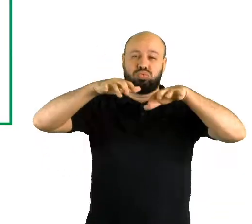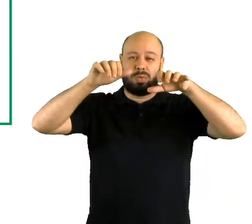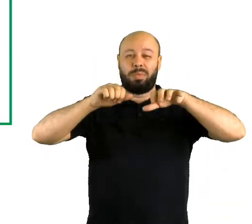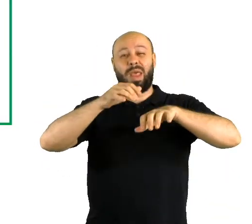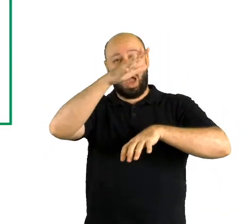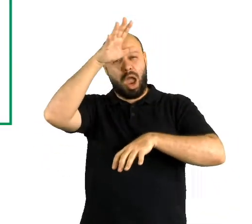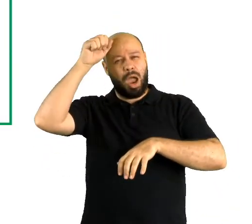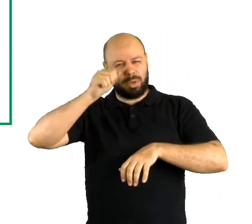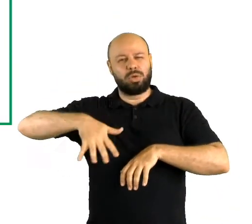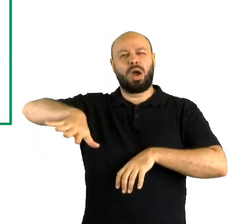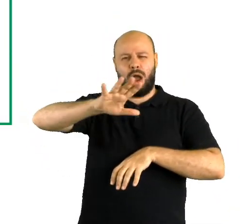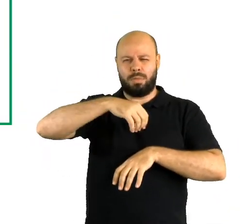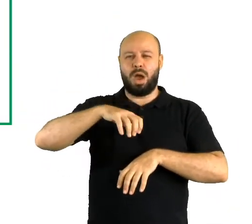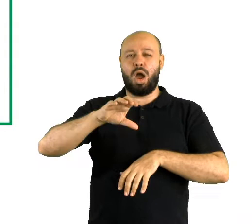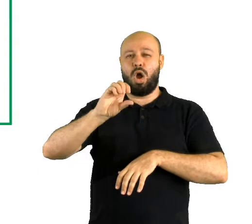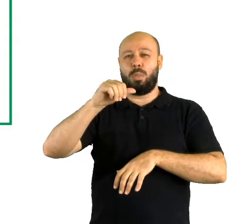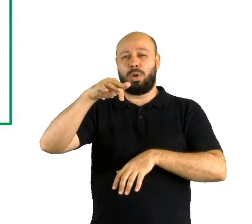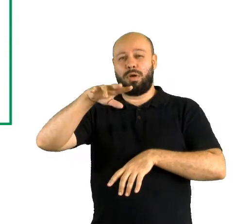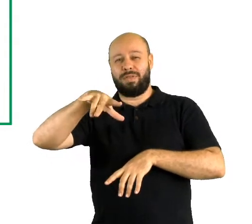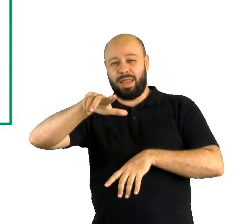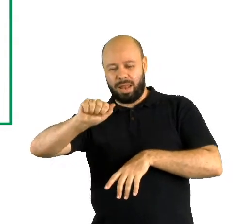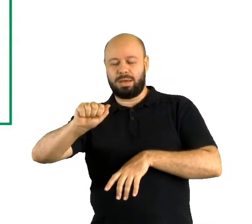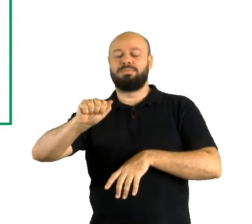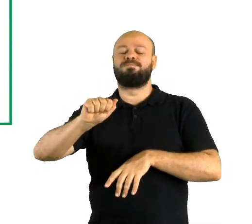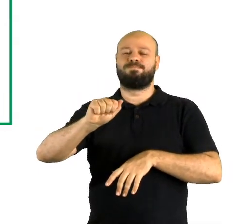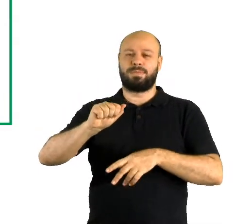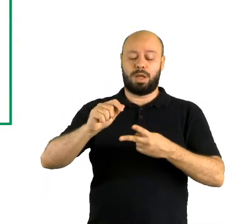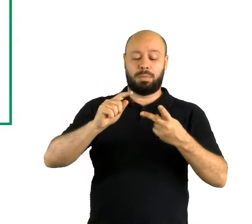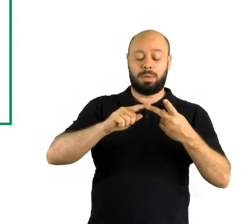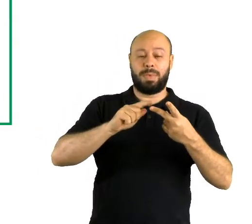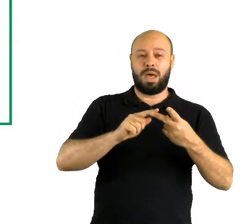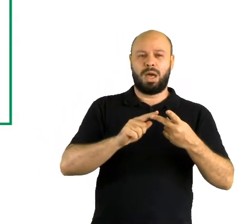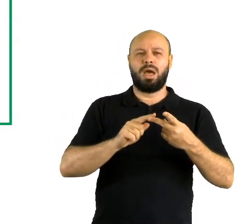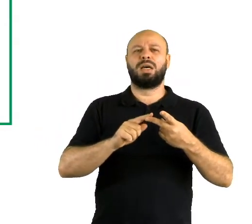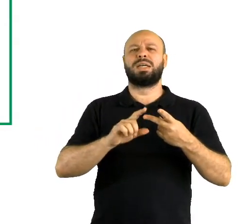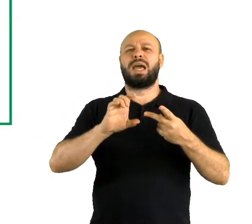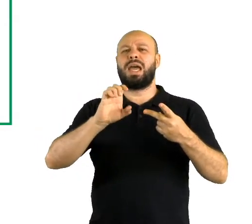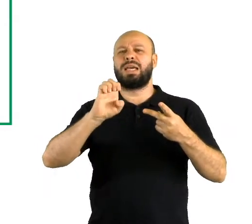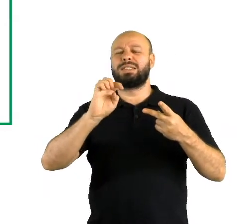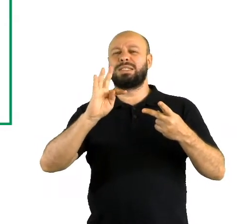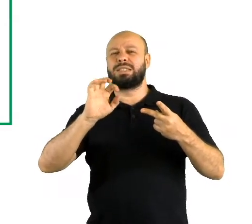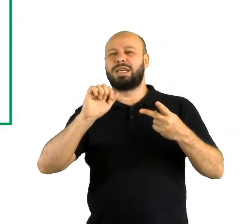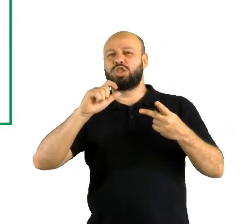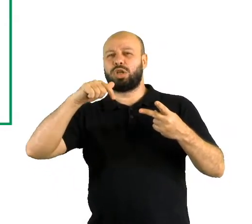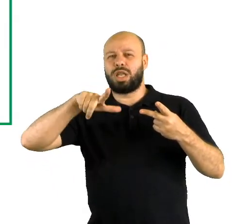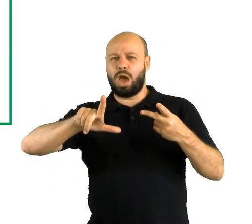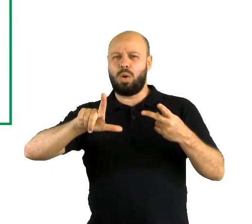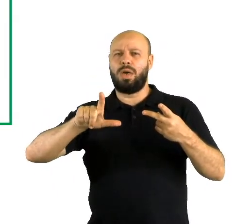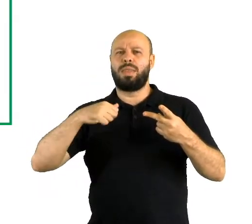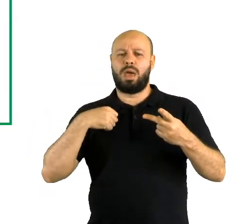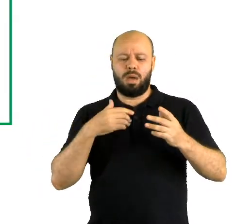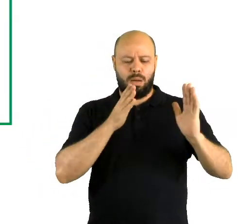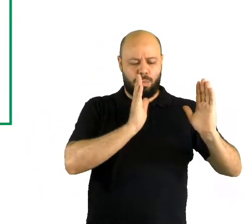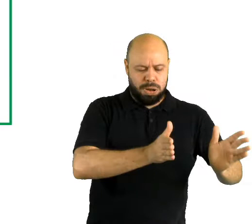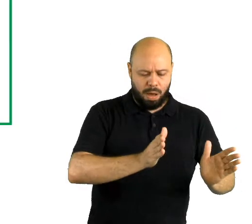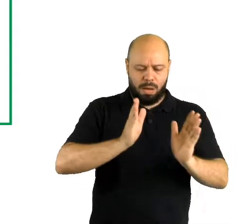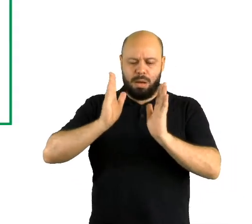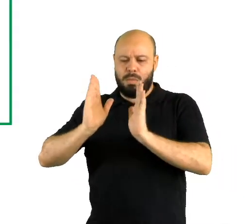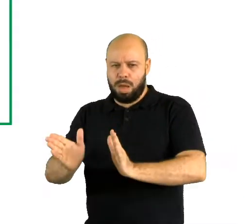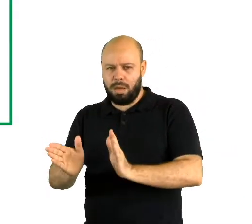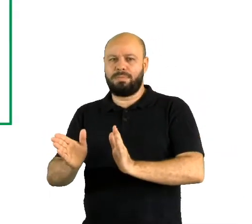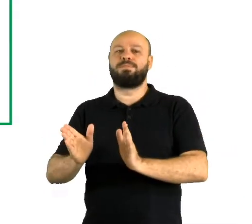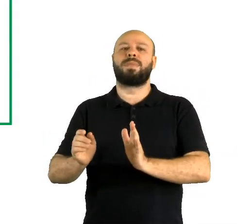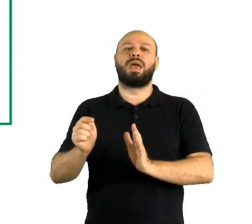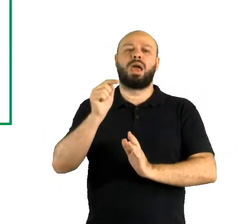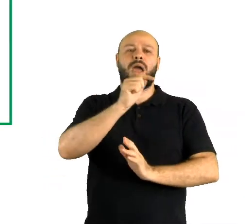tem uma vegetação ombrófila, porque lá chove muito. Estacional é quando tem 2 estações bem definidas.